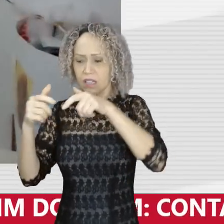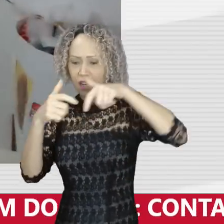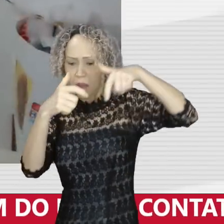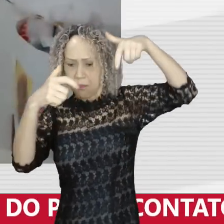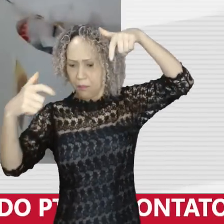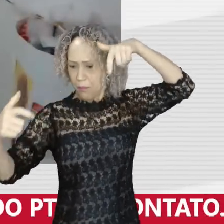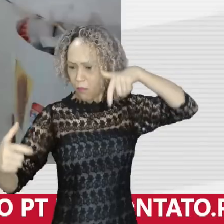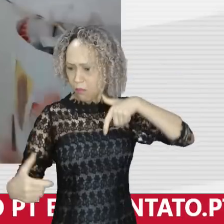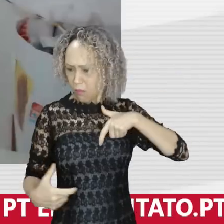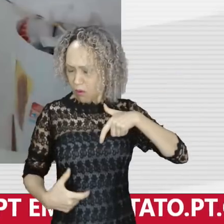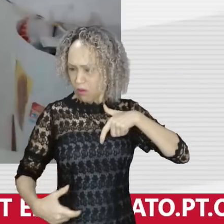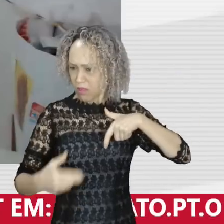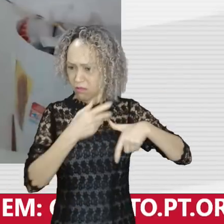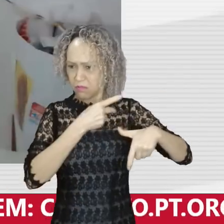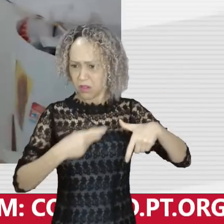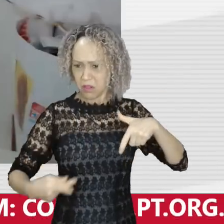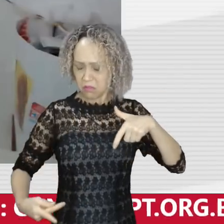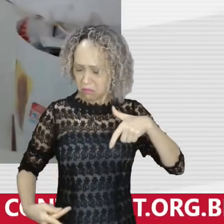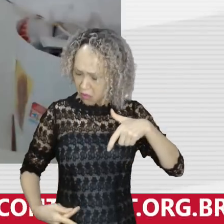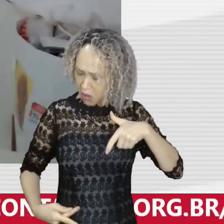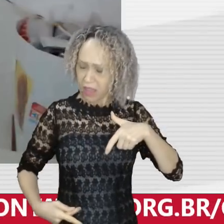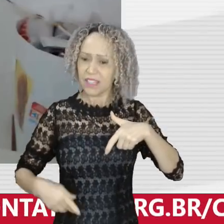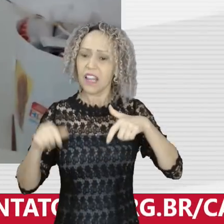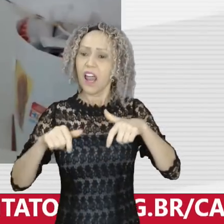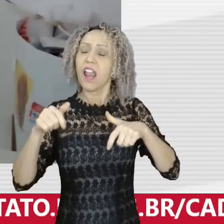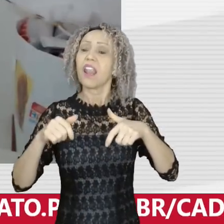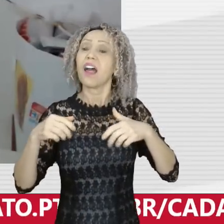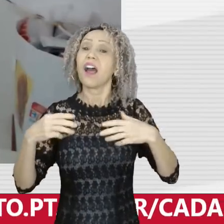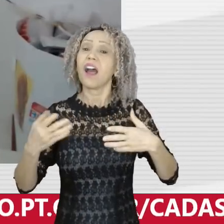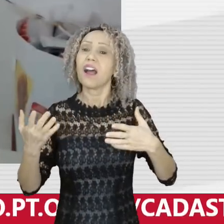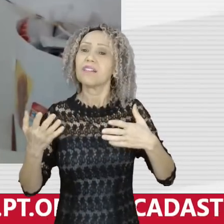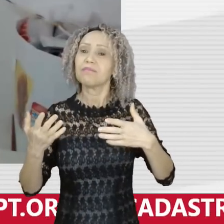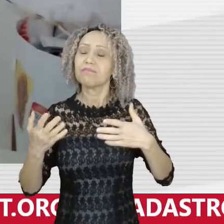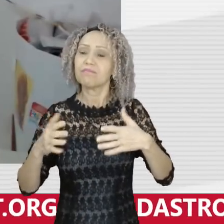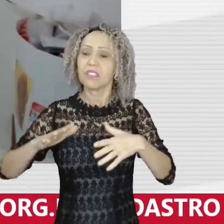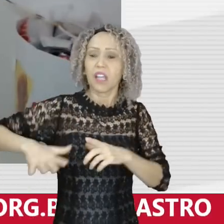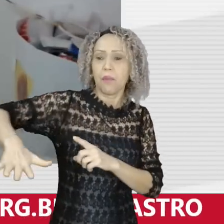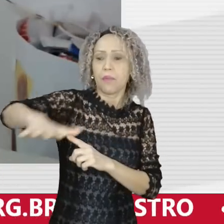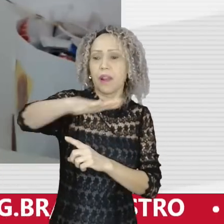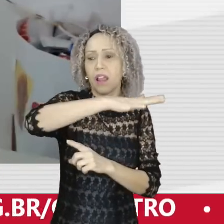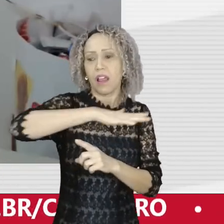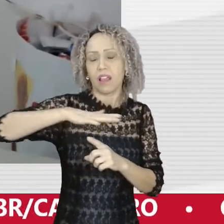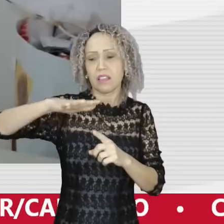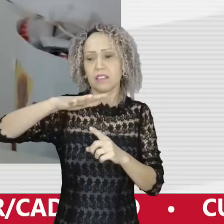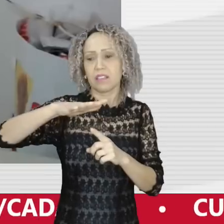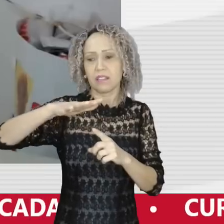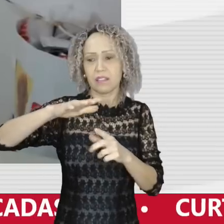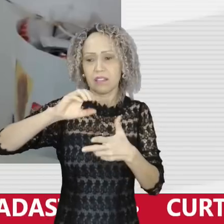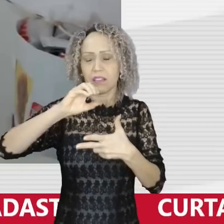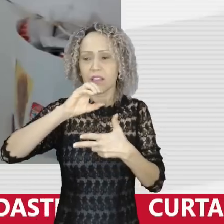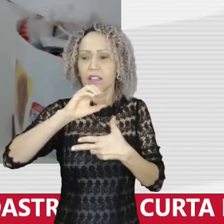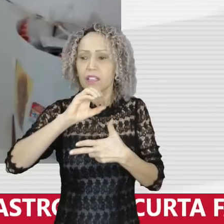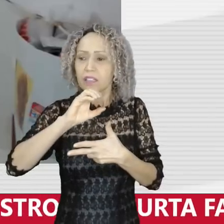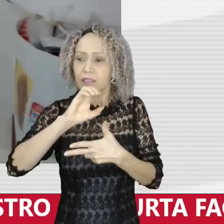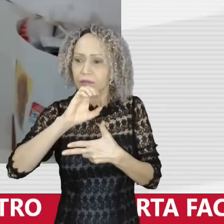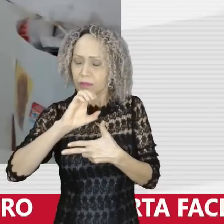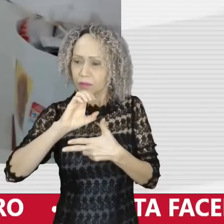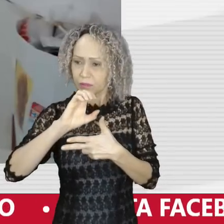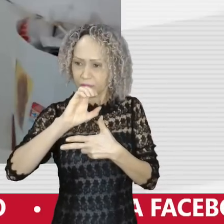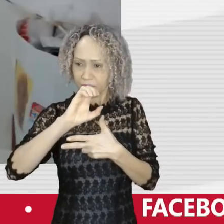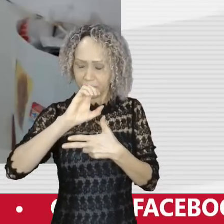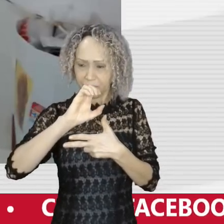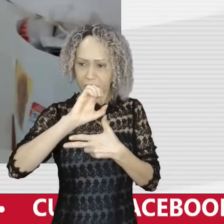vai acontecer um mega show, onde as pessoas irão se encontrar. E nós estamos num grupo aqui com o nosso querido Gilberto